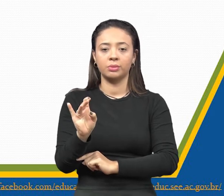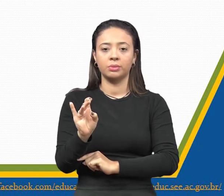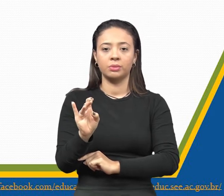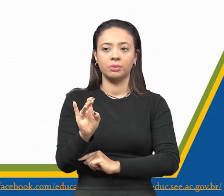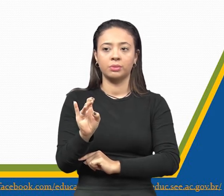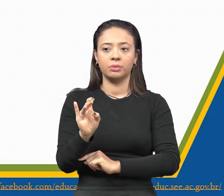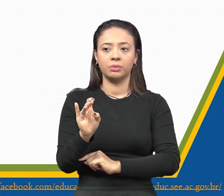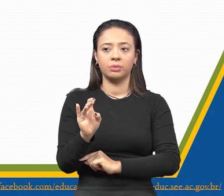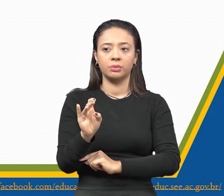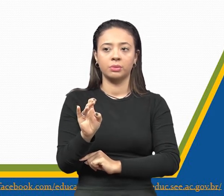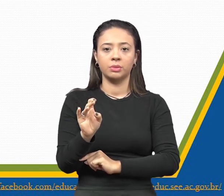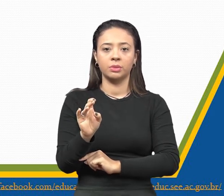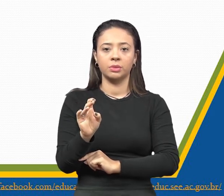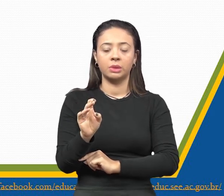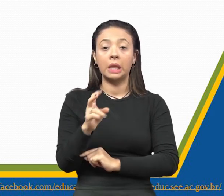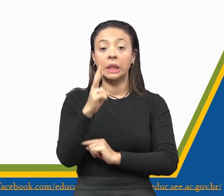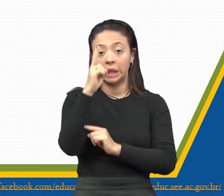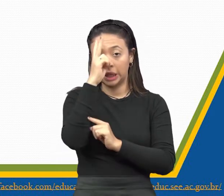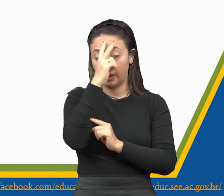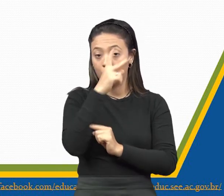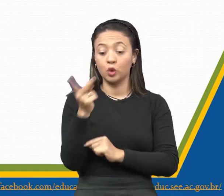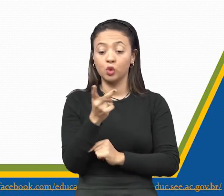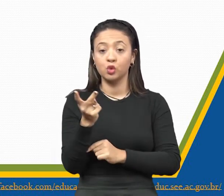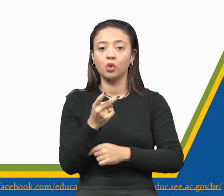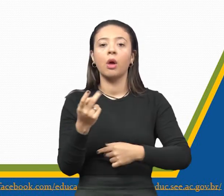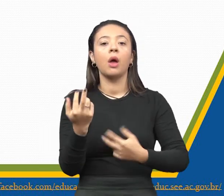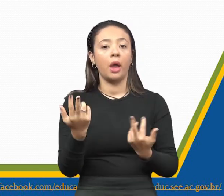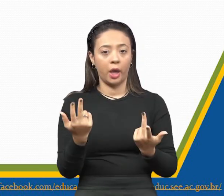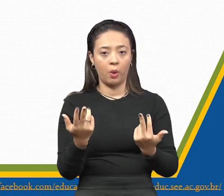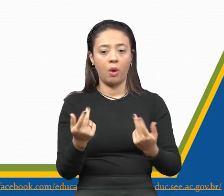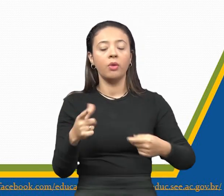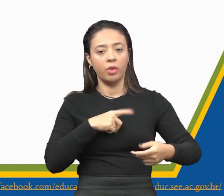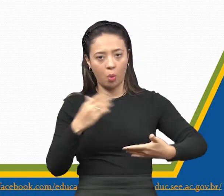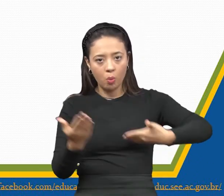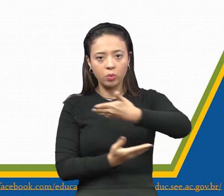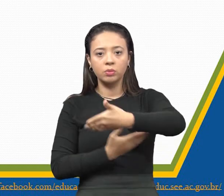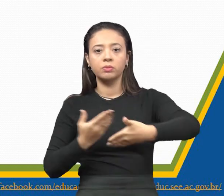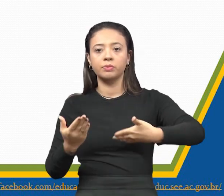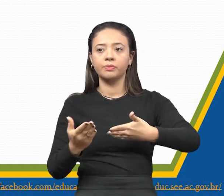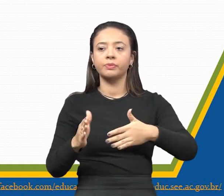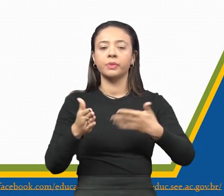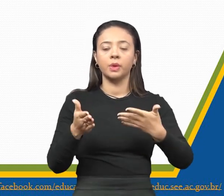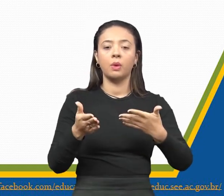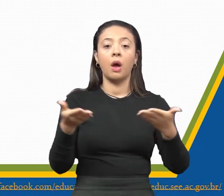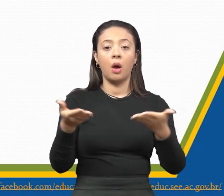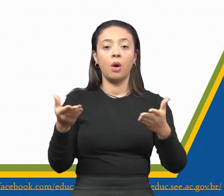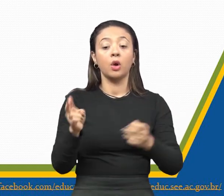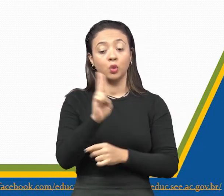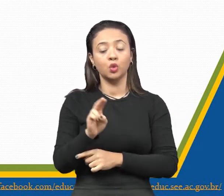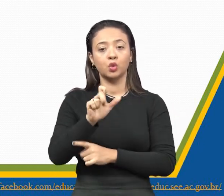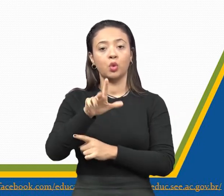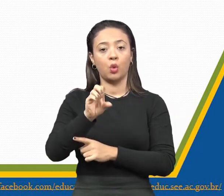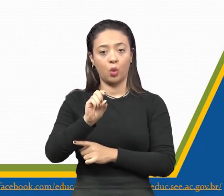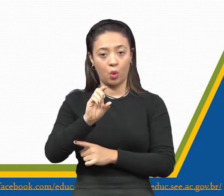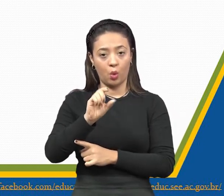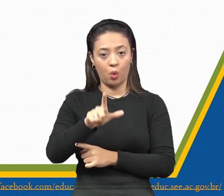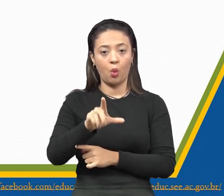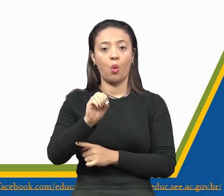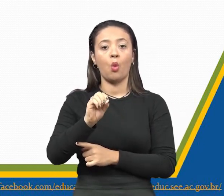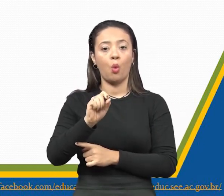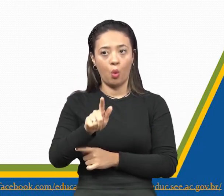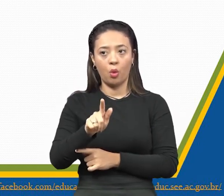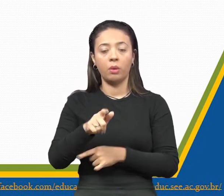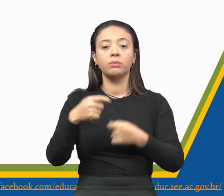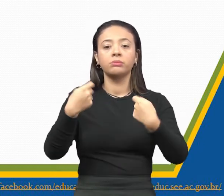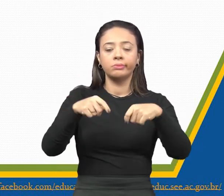de igualdade. A partir do momento que eu aplicar o logaritmo, eu vou ter que aplicar também alguma das suas